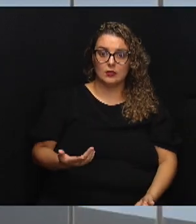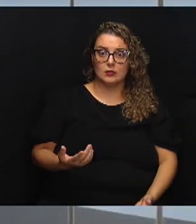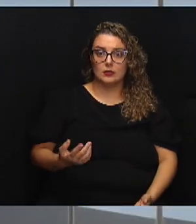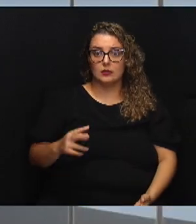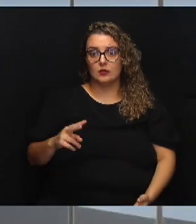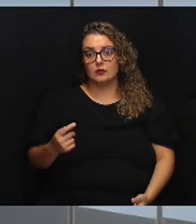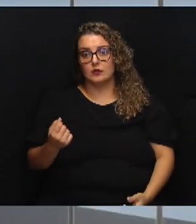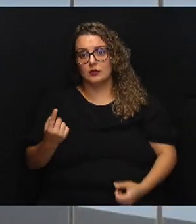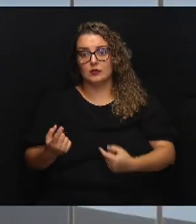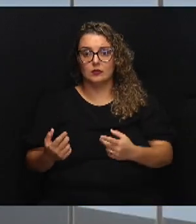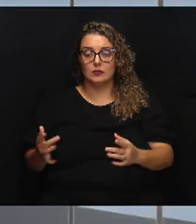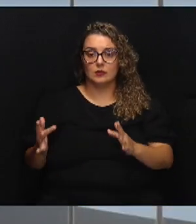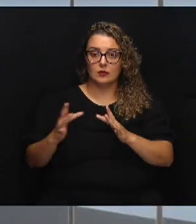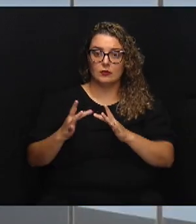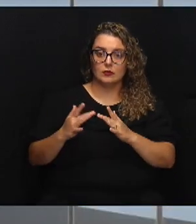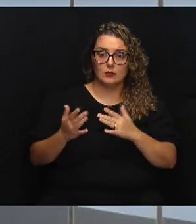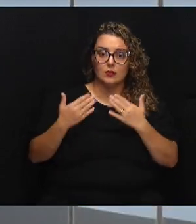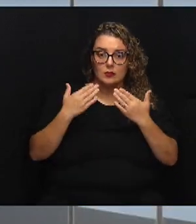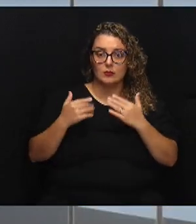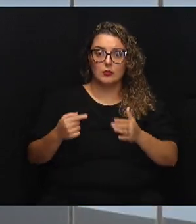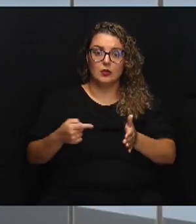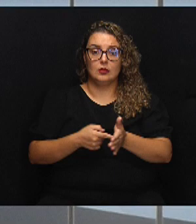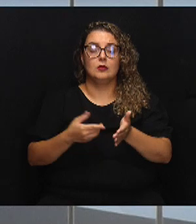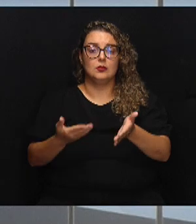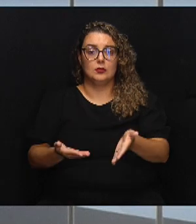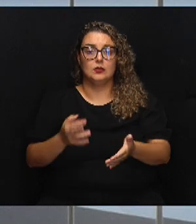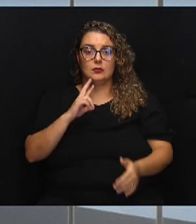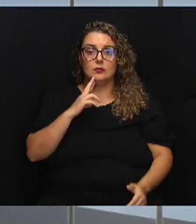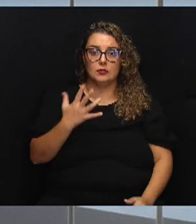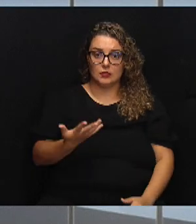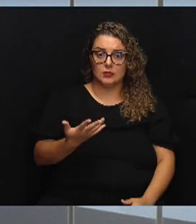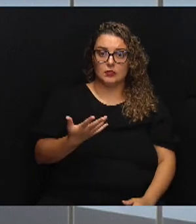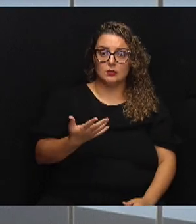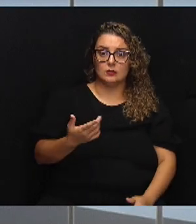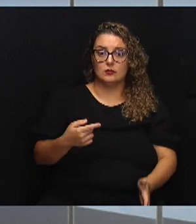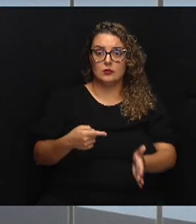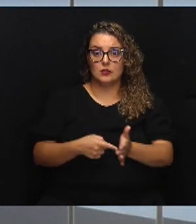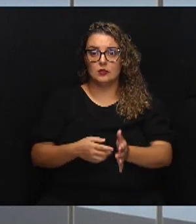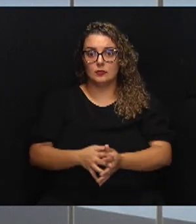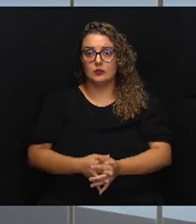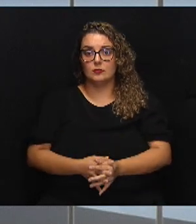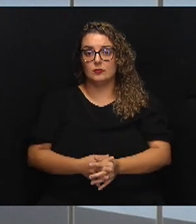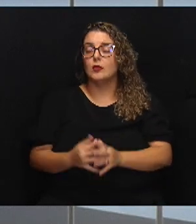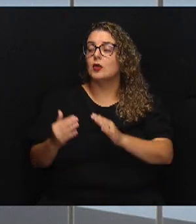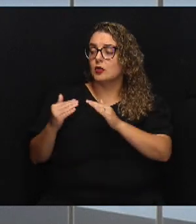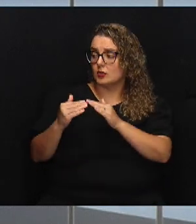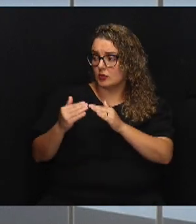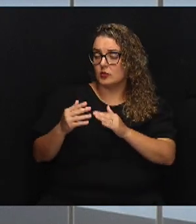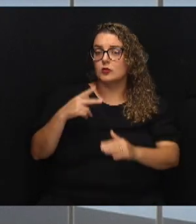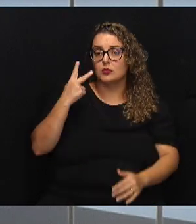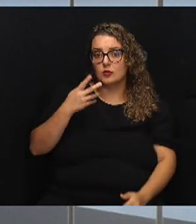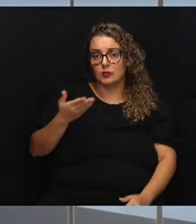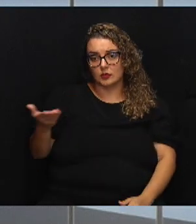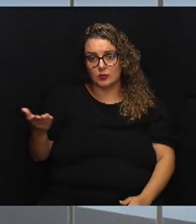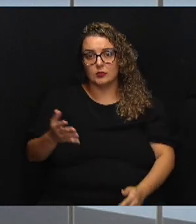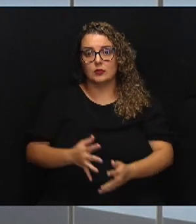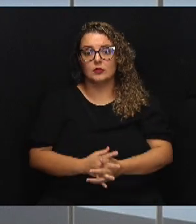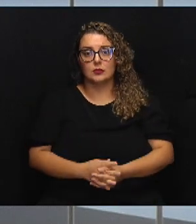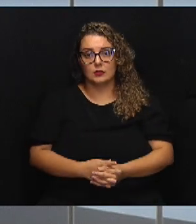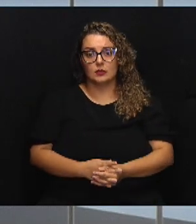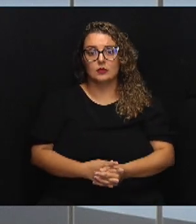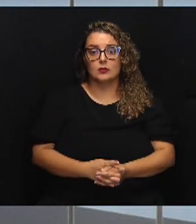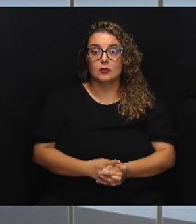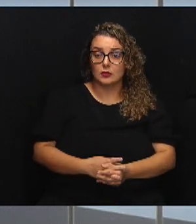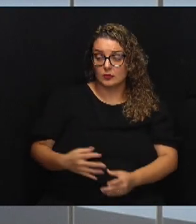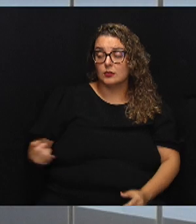acabava em contato para conversar sobre a denúncia e resolver a denúncia. Mas eu concordo com os nobres colegas que seria